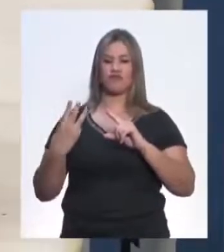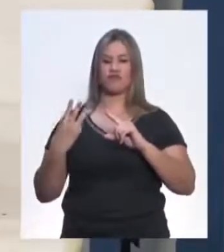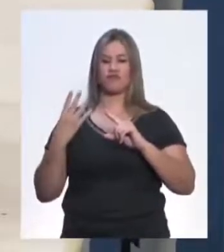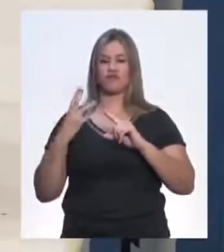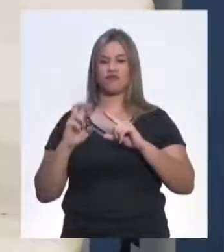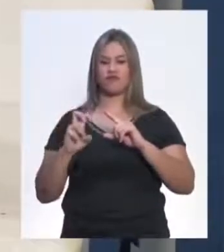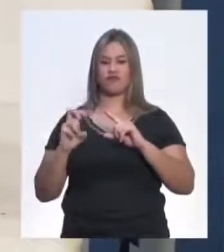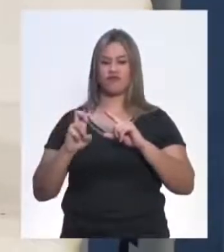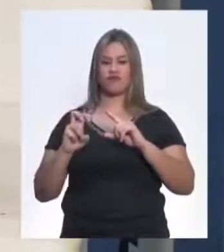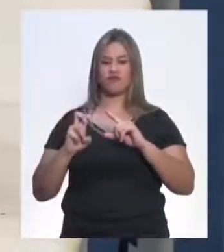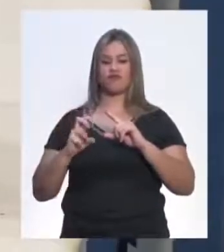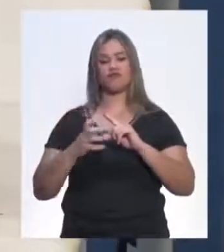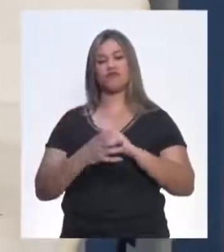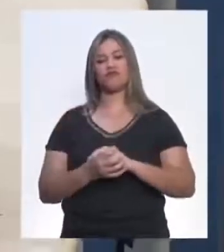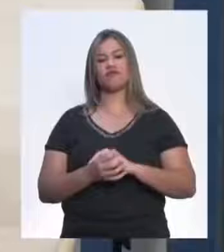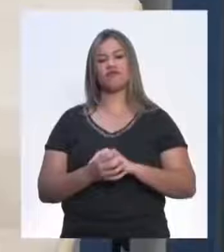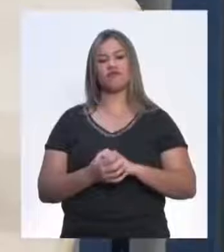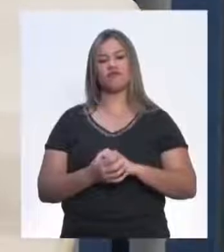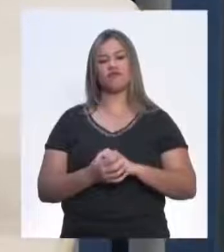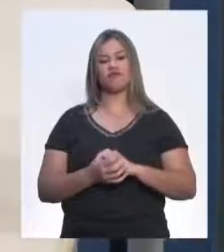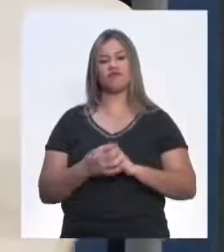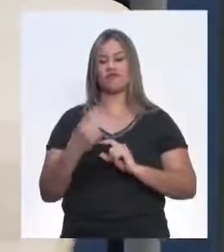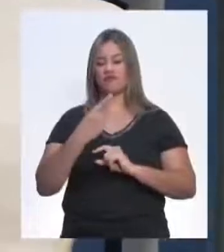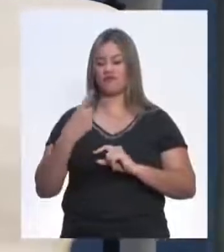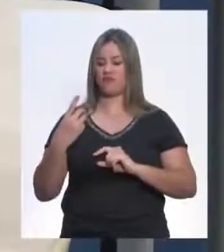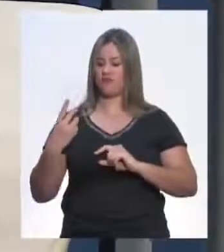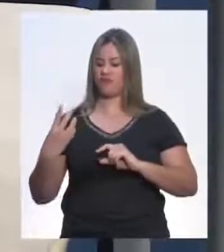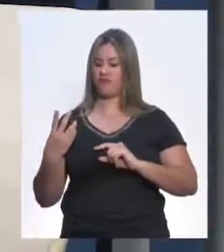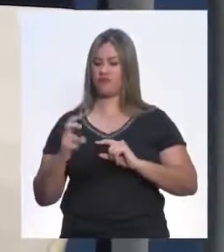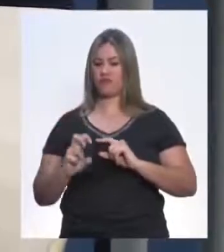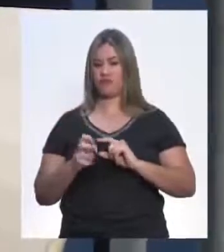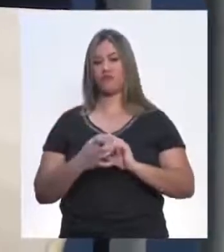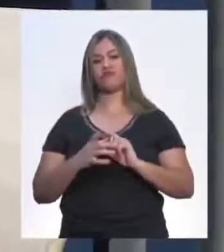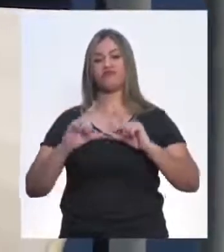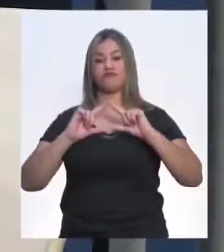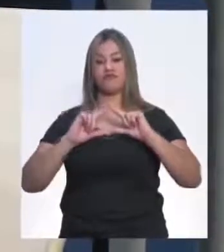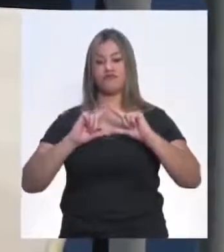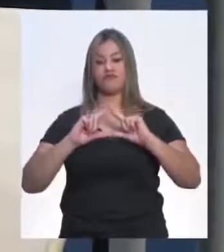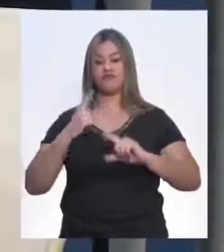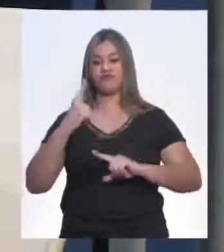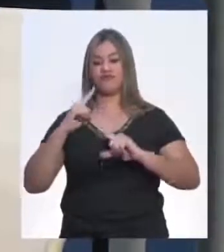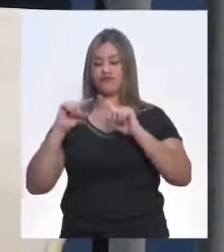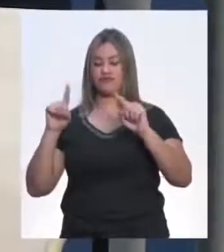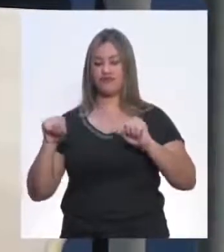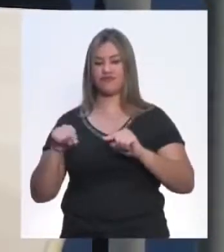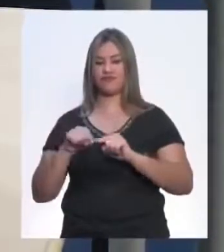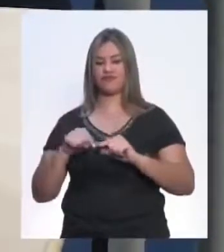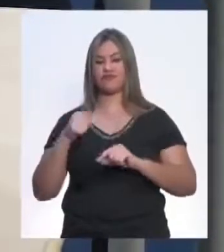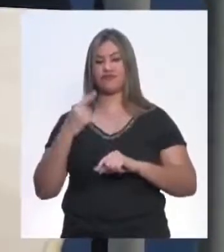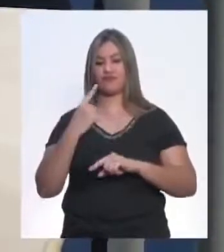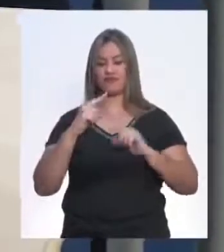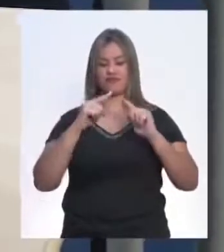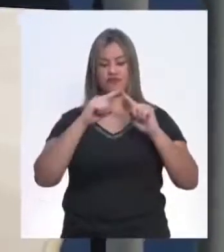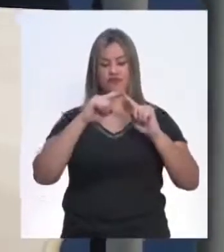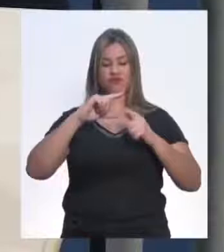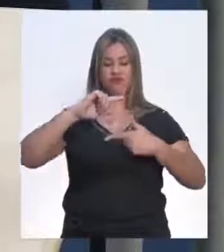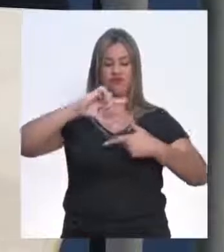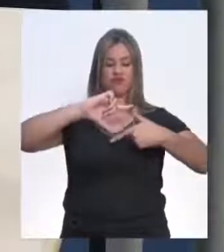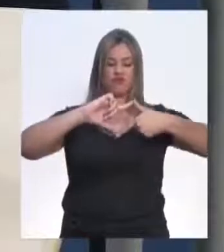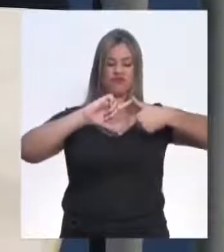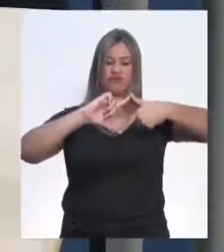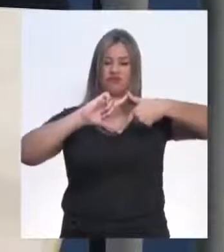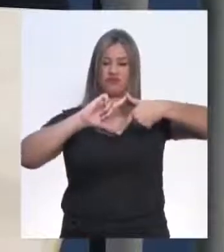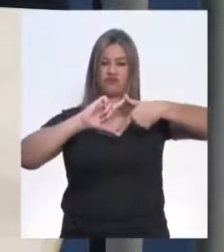3, 4, 5 triângulos aqui, ó. Esses são 5 triângulos, um quadrado e um paralelogramo aí, que são as